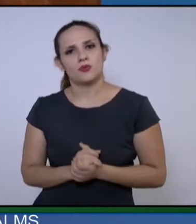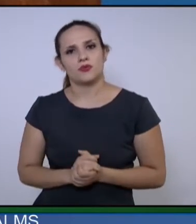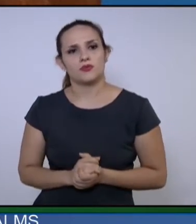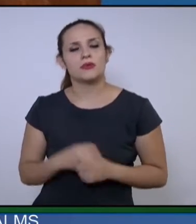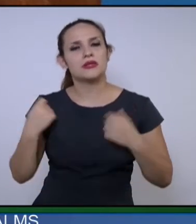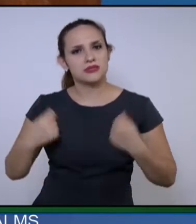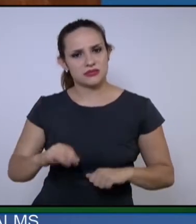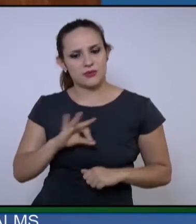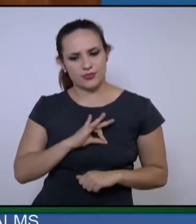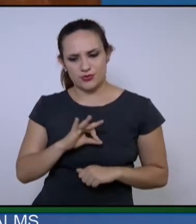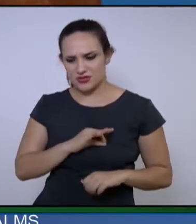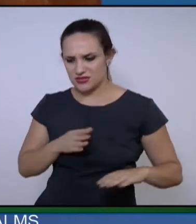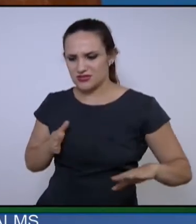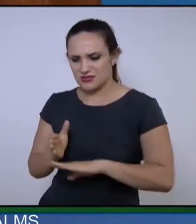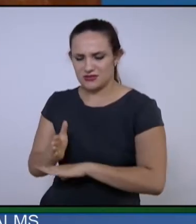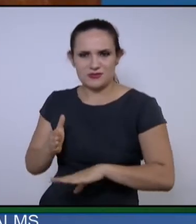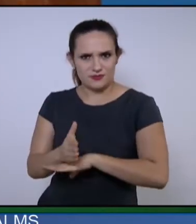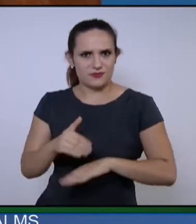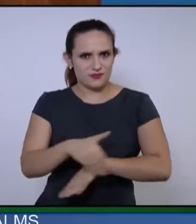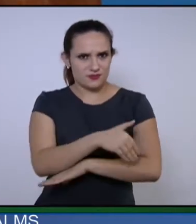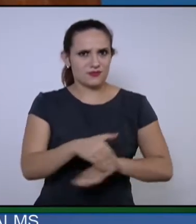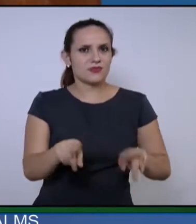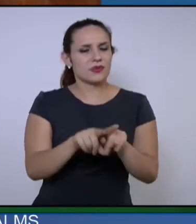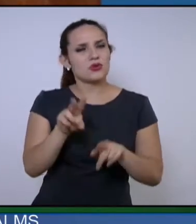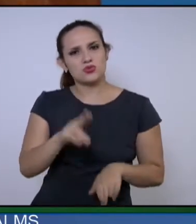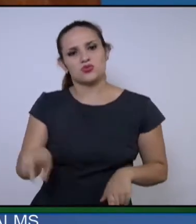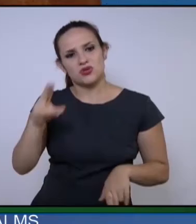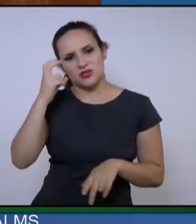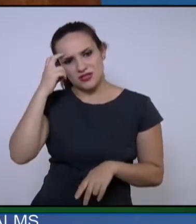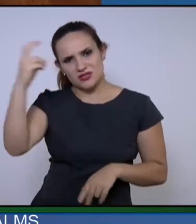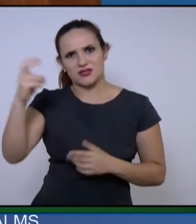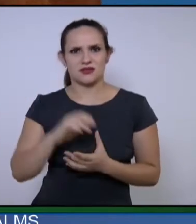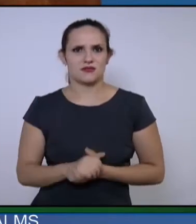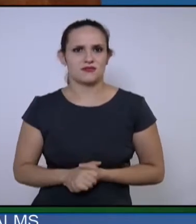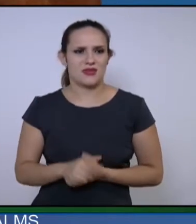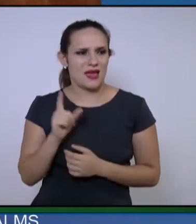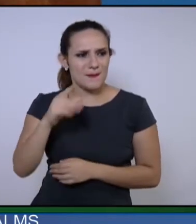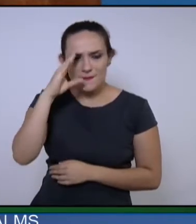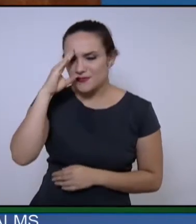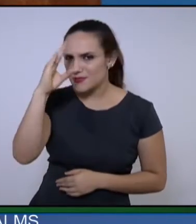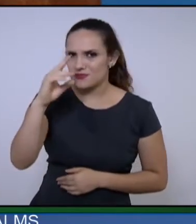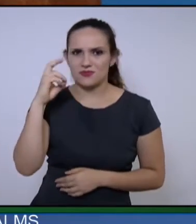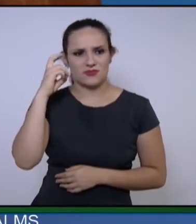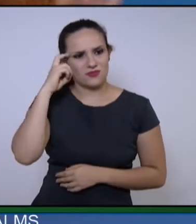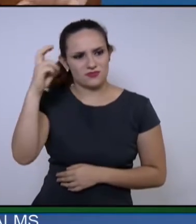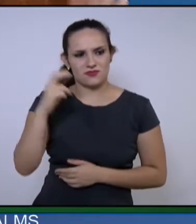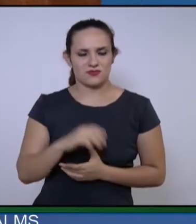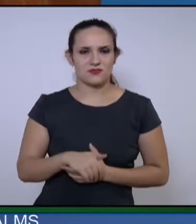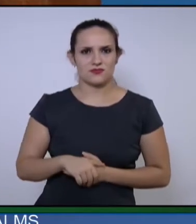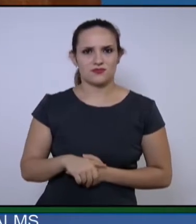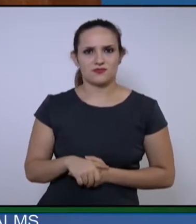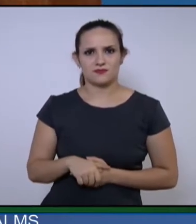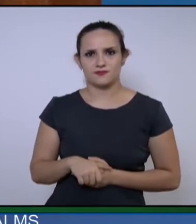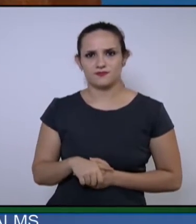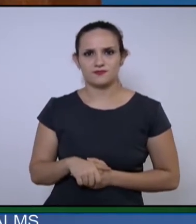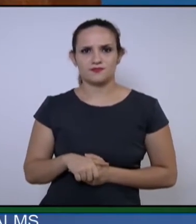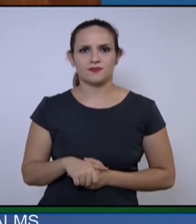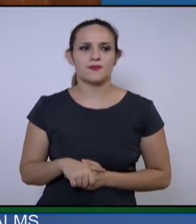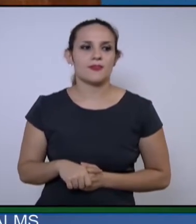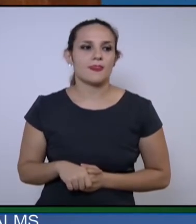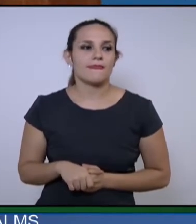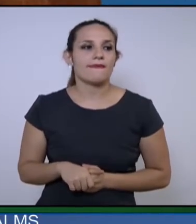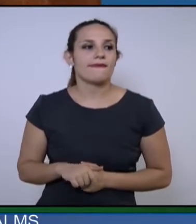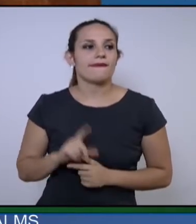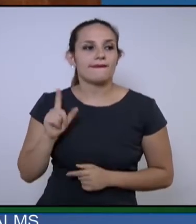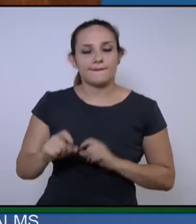com policiais nas ruas e inteligência, principalmente com inteligência. É o binômio prevenção